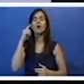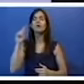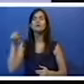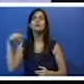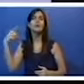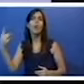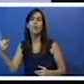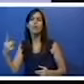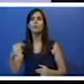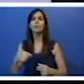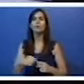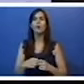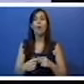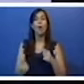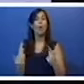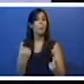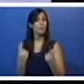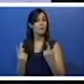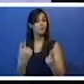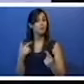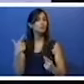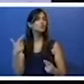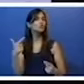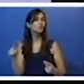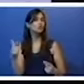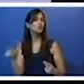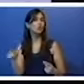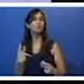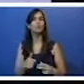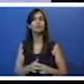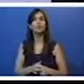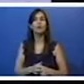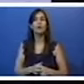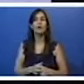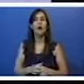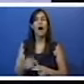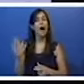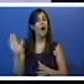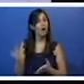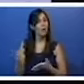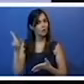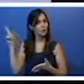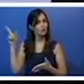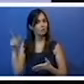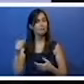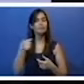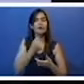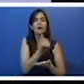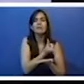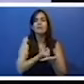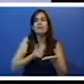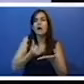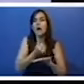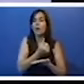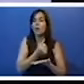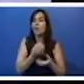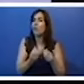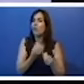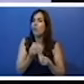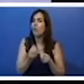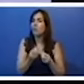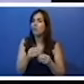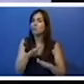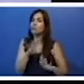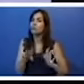seguindo mais comparações tá Vamos considerar o hexágono abaixo como todo referência ele